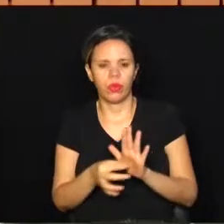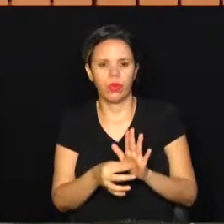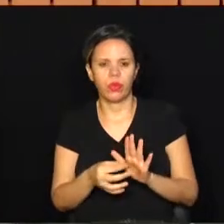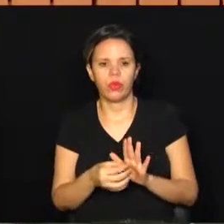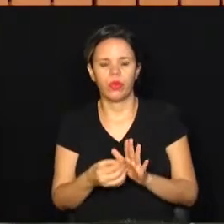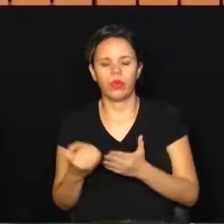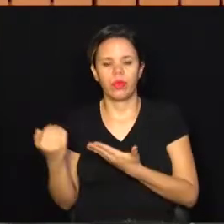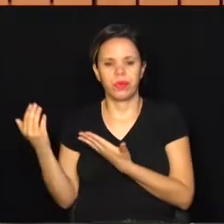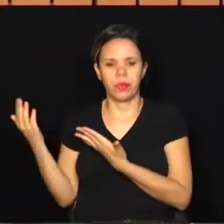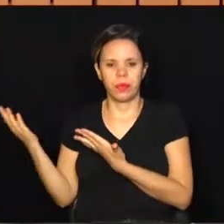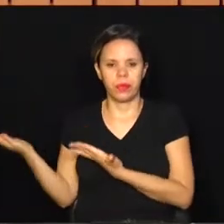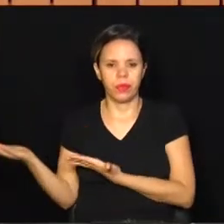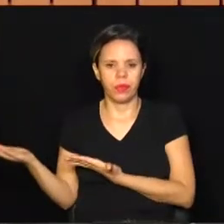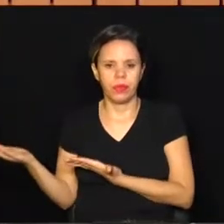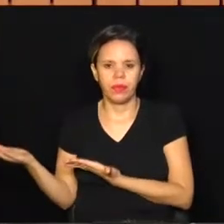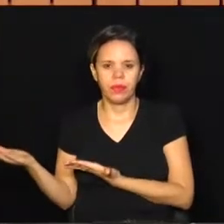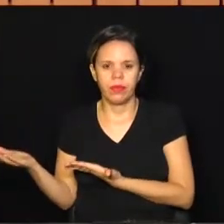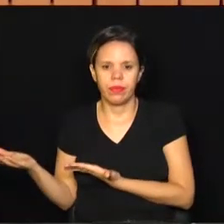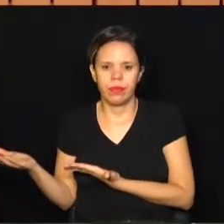é o